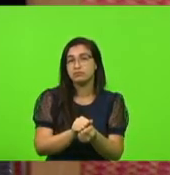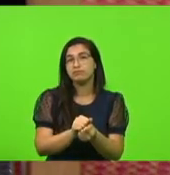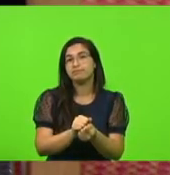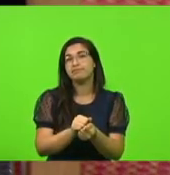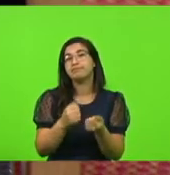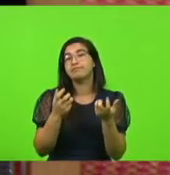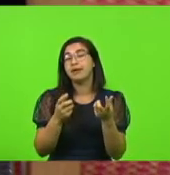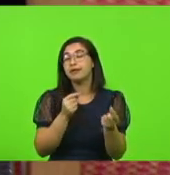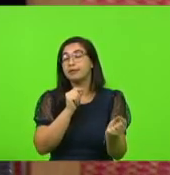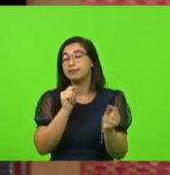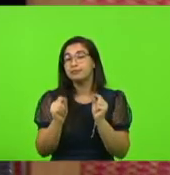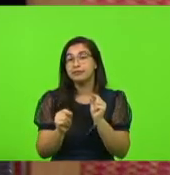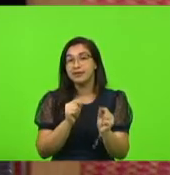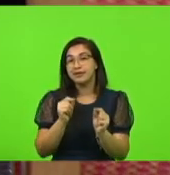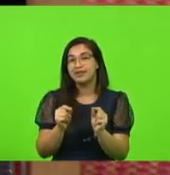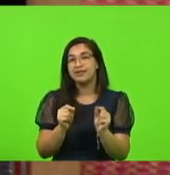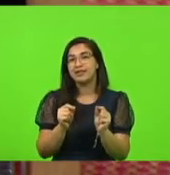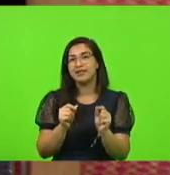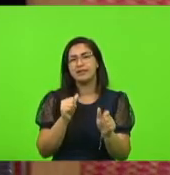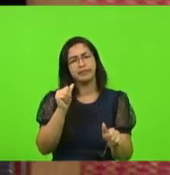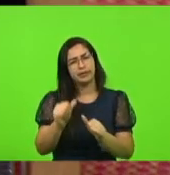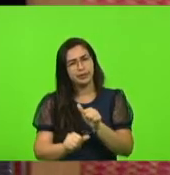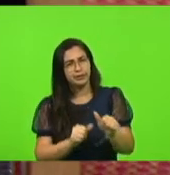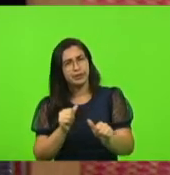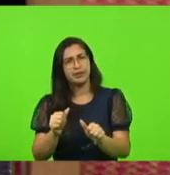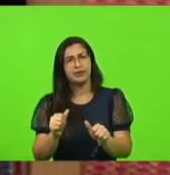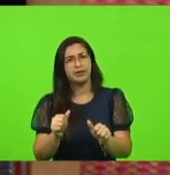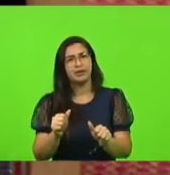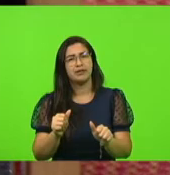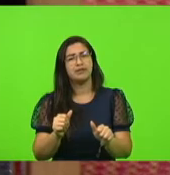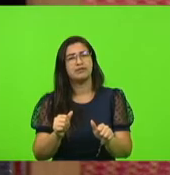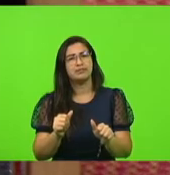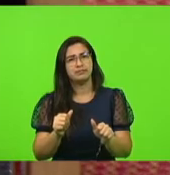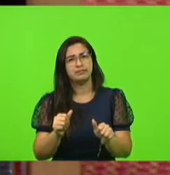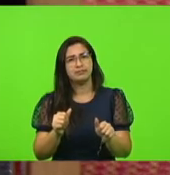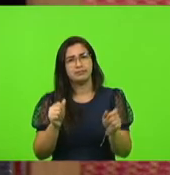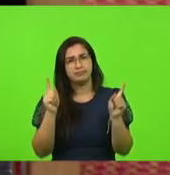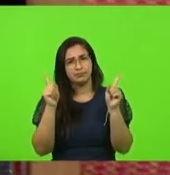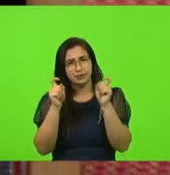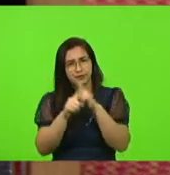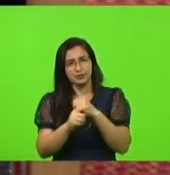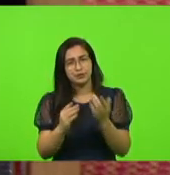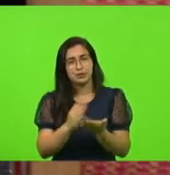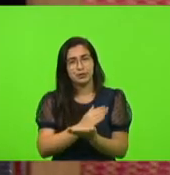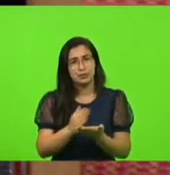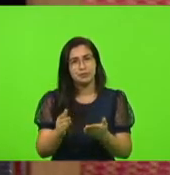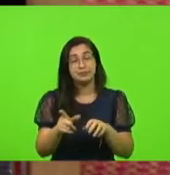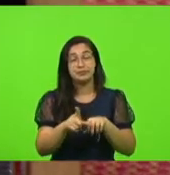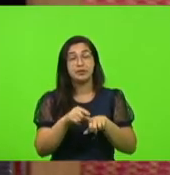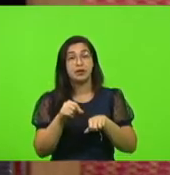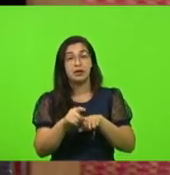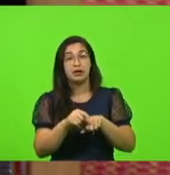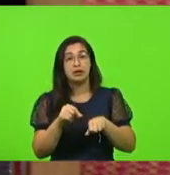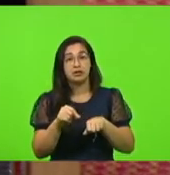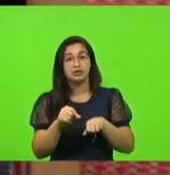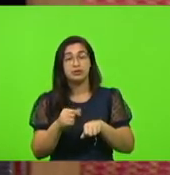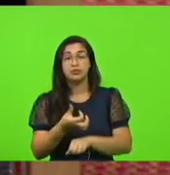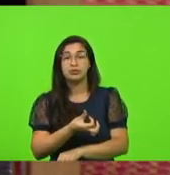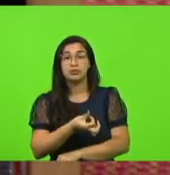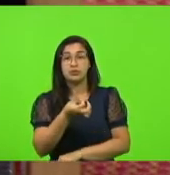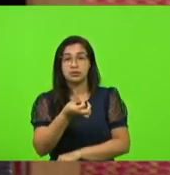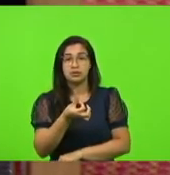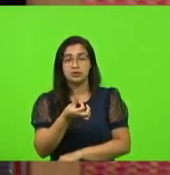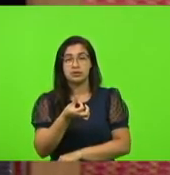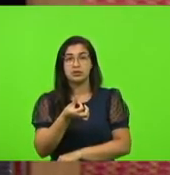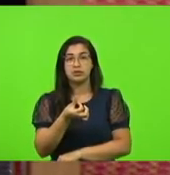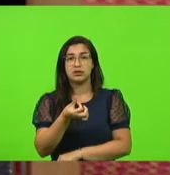buscar corrigir essas dificuldades. O artigo 6º